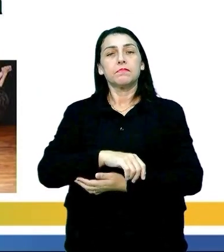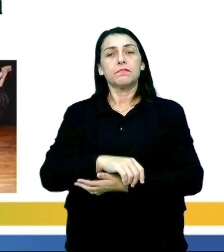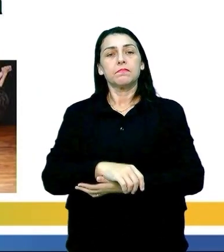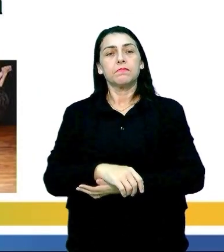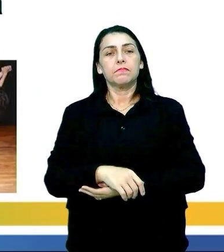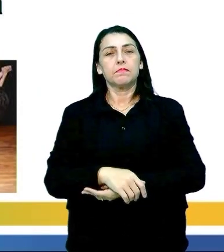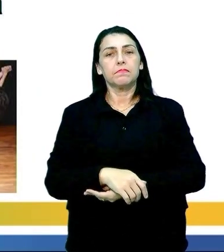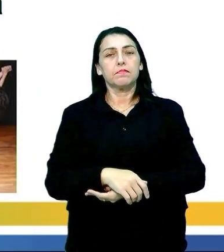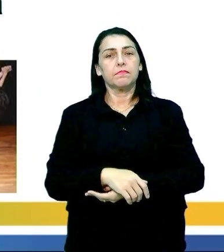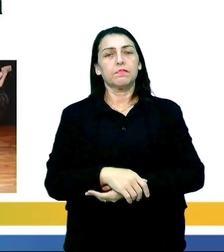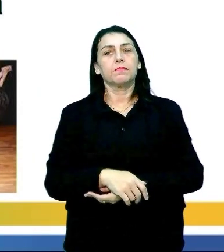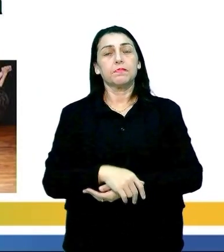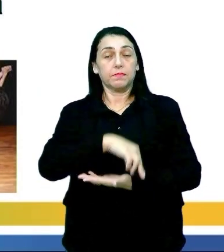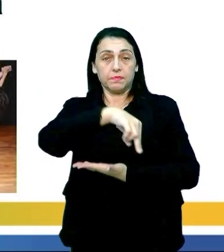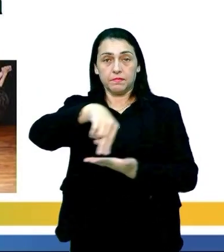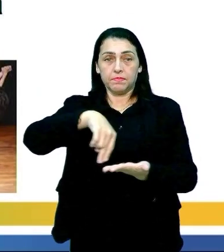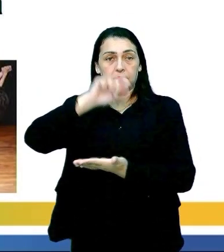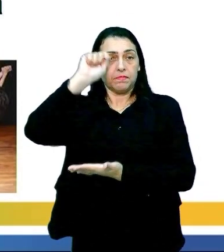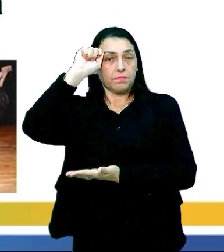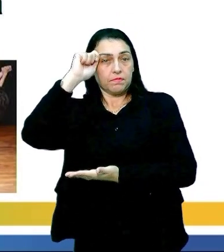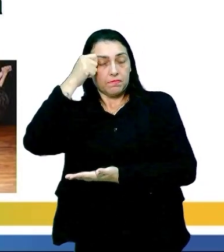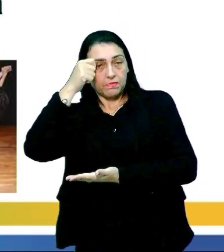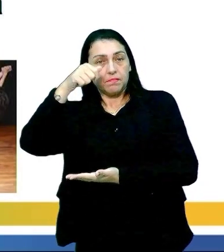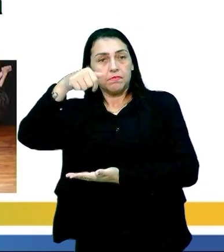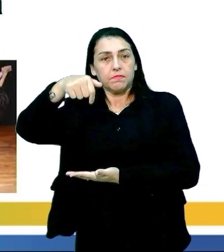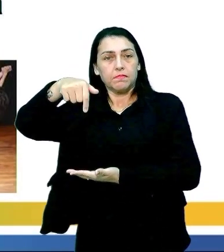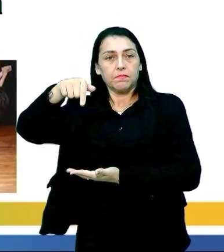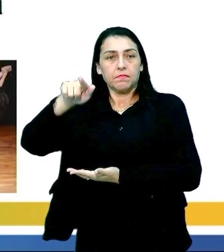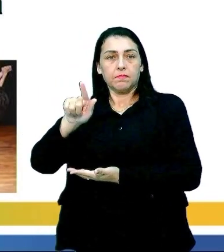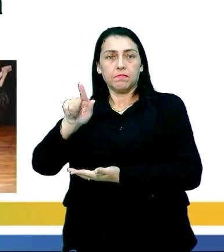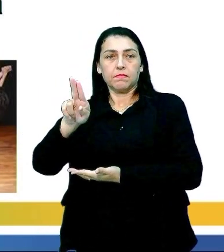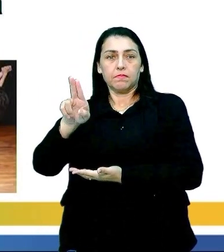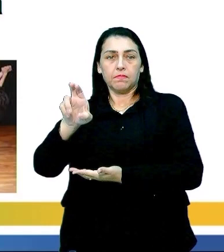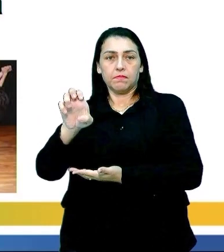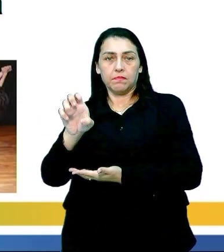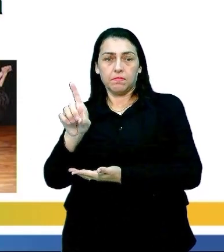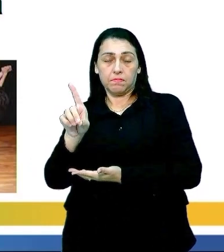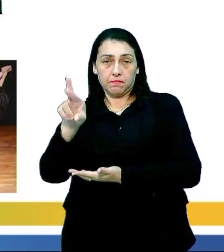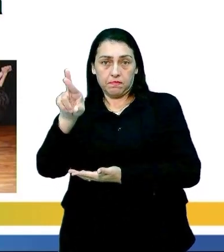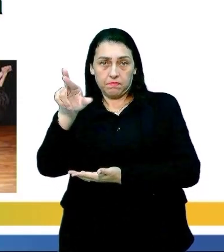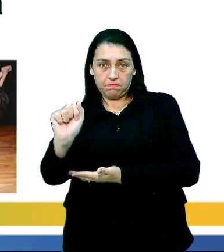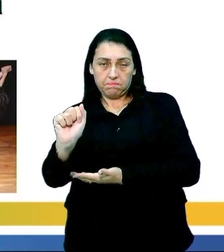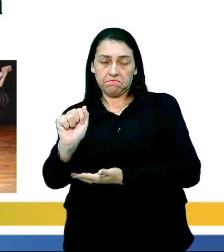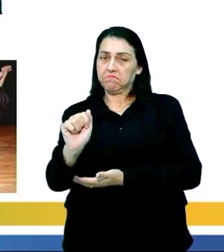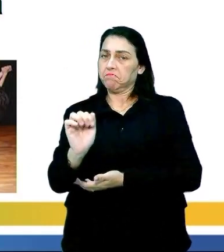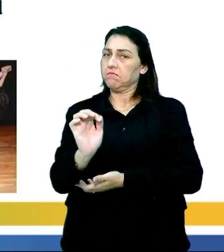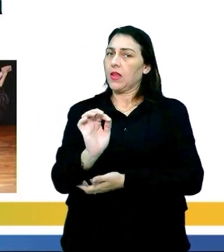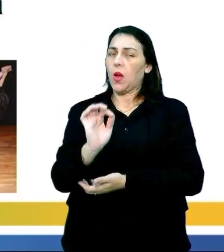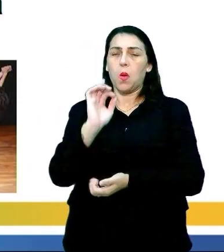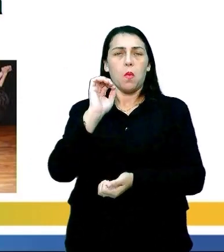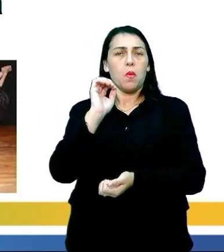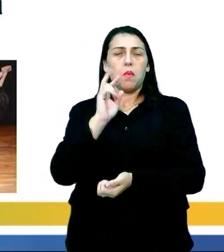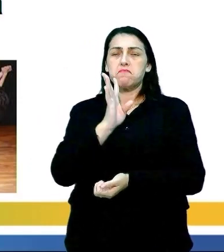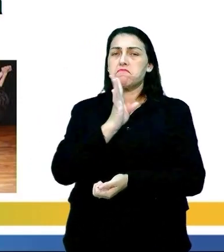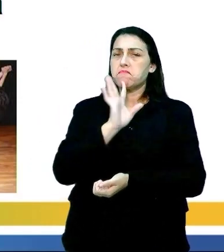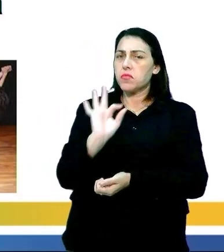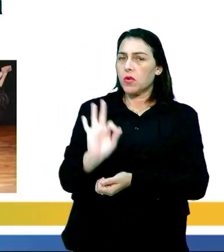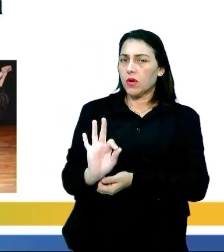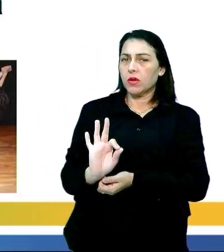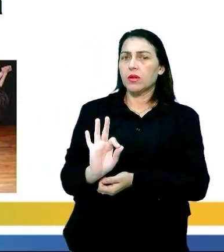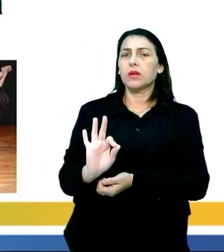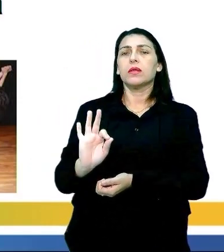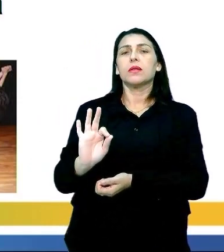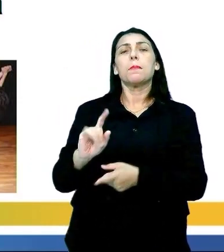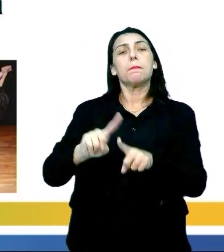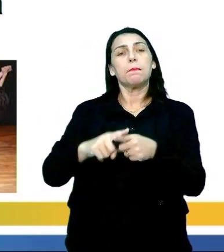opa, cadê eu? Isso, pronto. Temos aqui a exemplificação de algumas danças que talvez a gente não associe à cultura